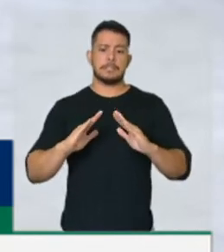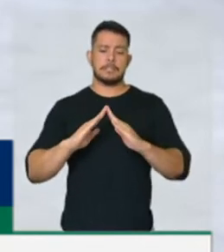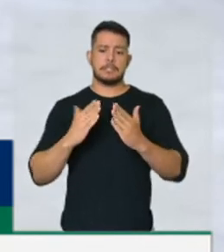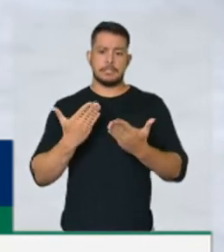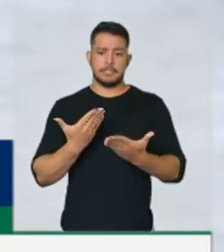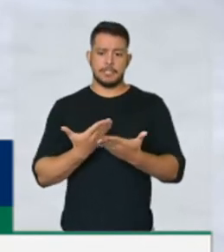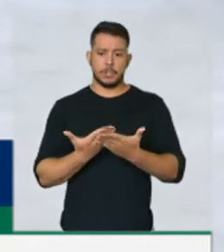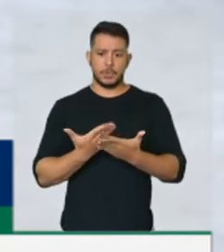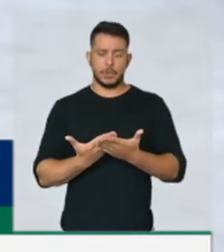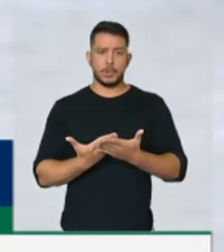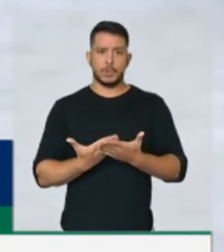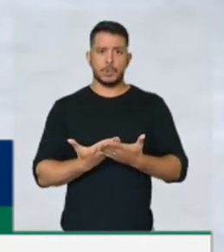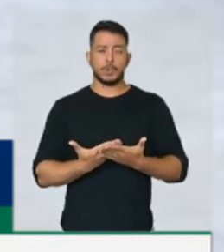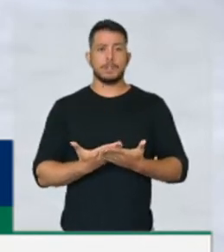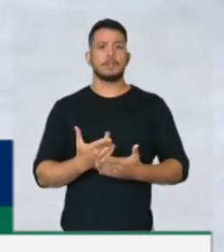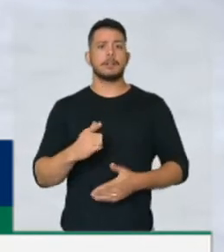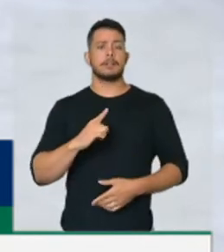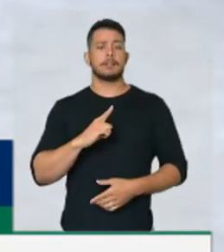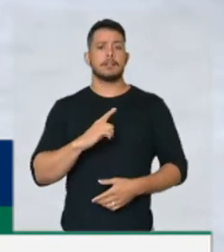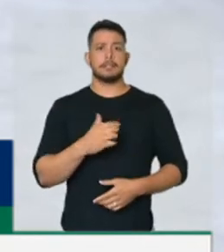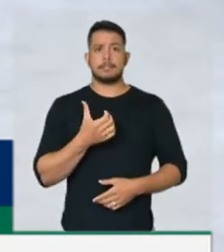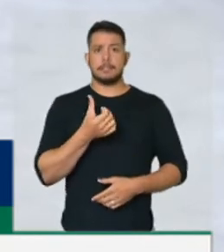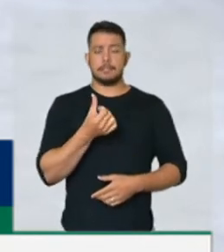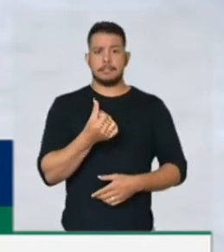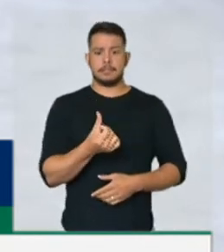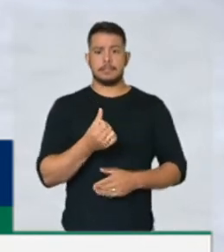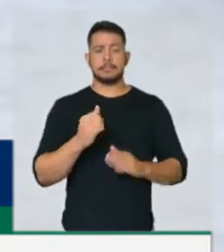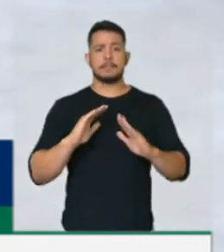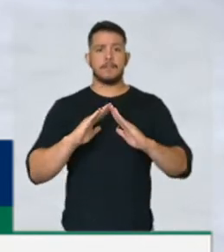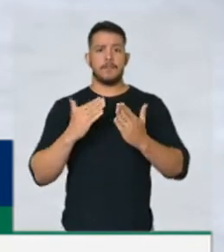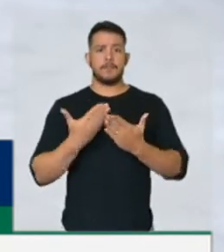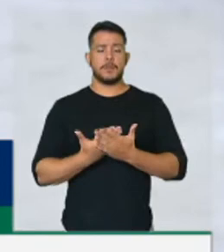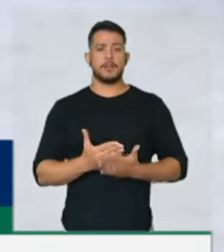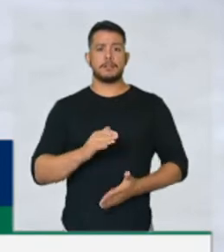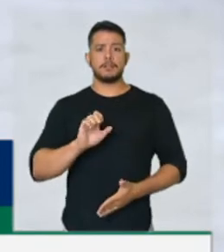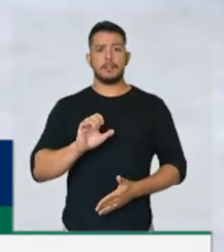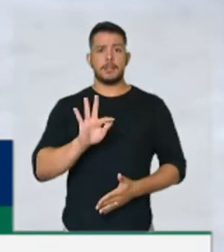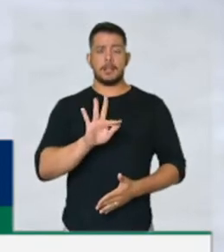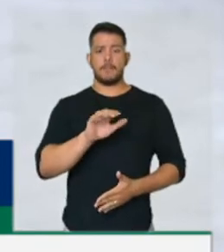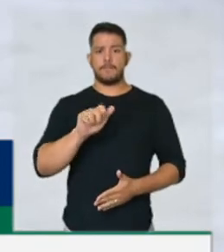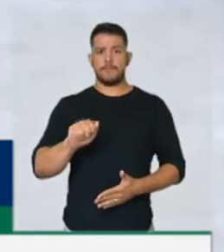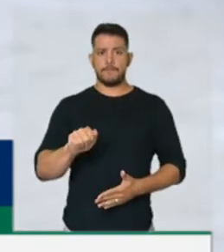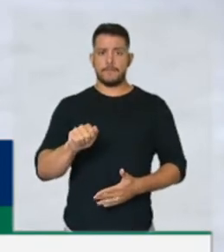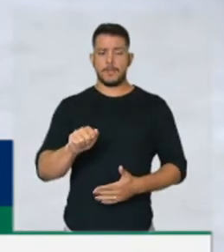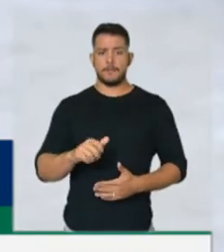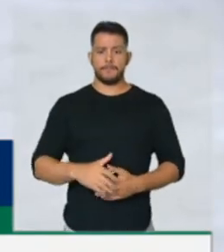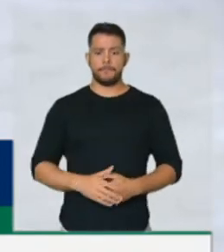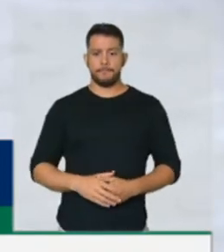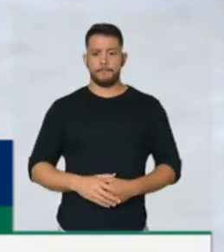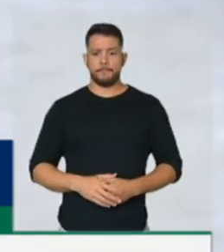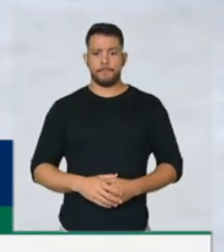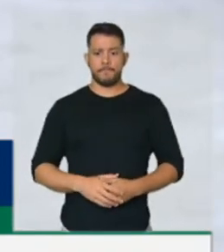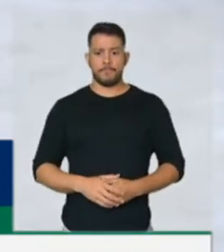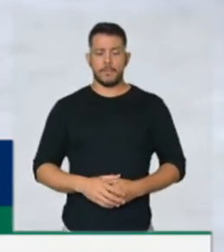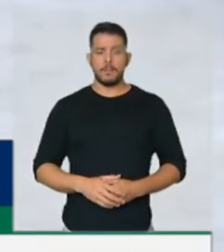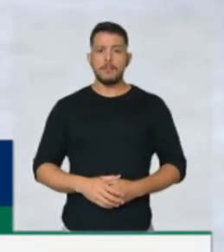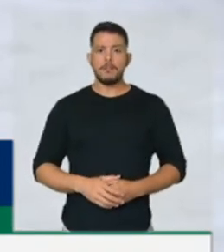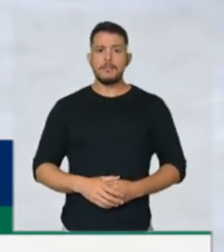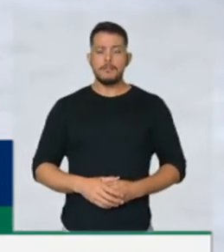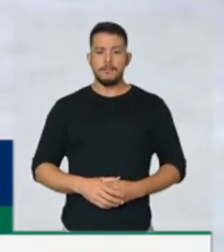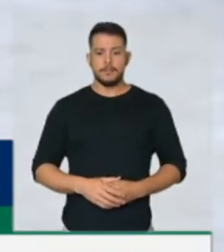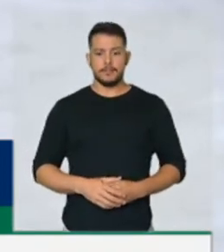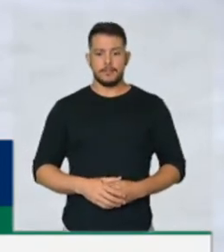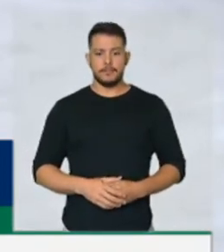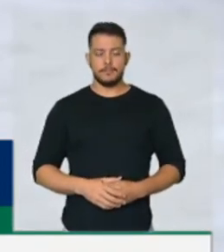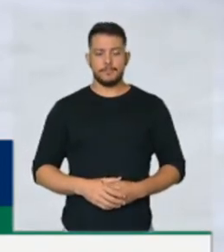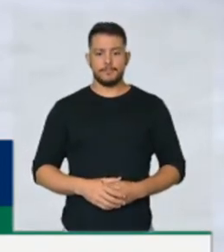Nós temos 6 escolas, 6 EFAs no estado de Rondônia, presidente Dorinha, e fico muito feliz de tê-la na